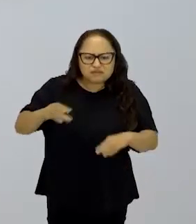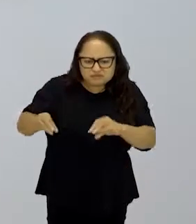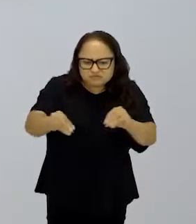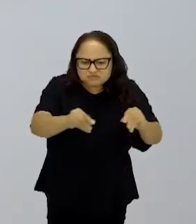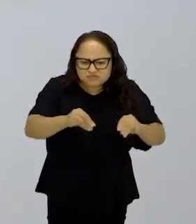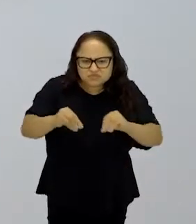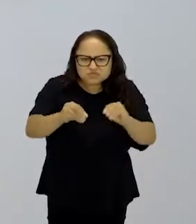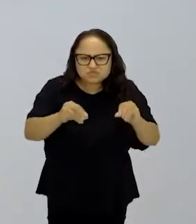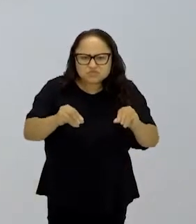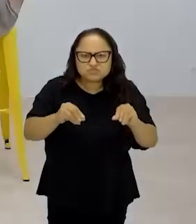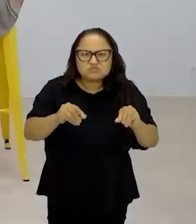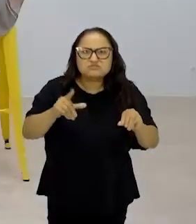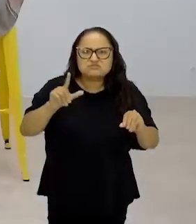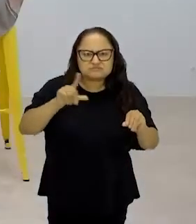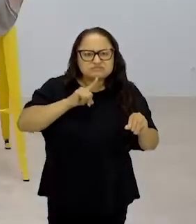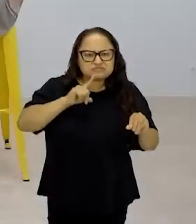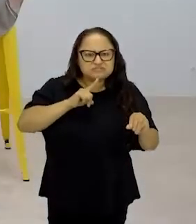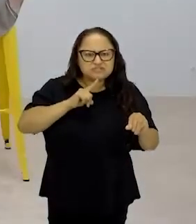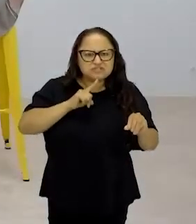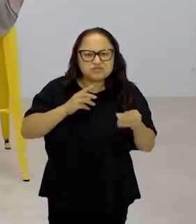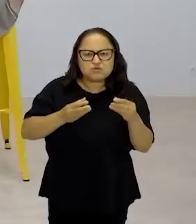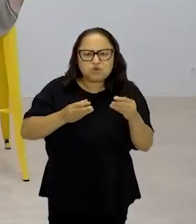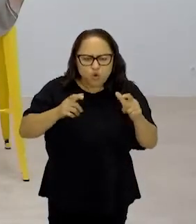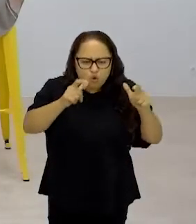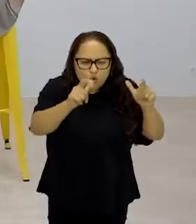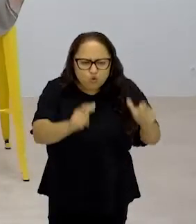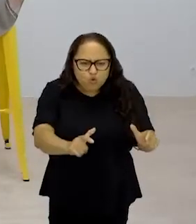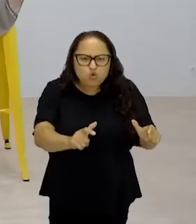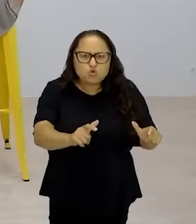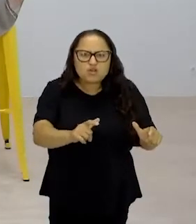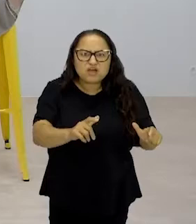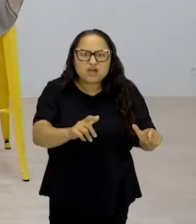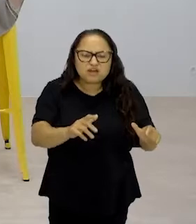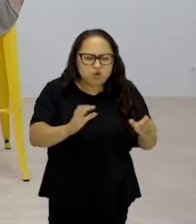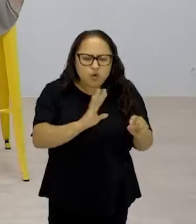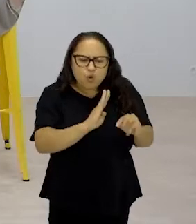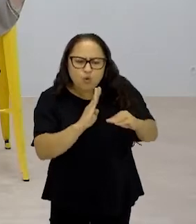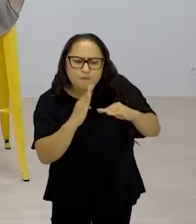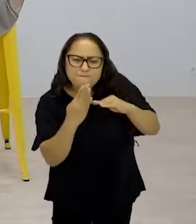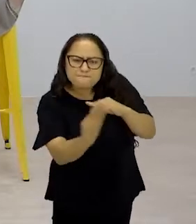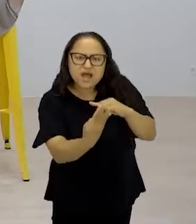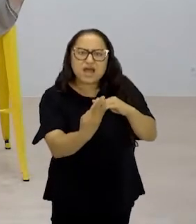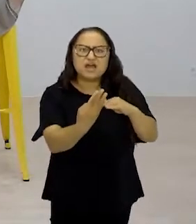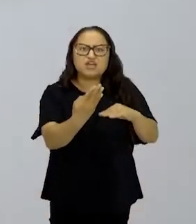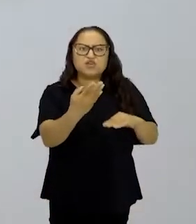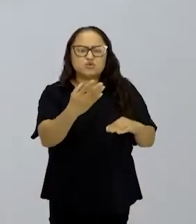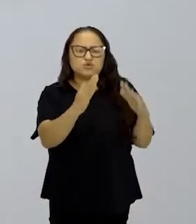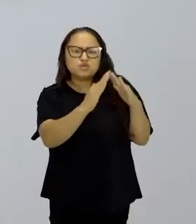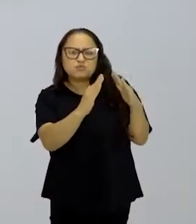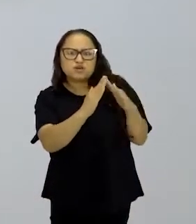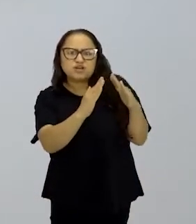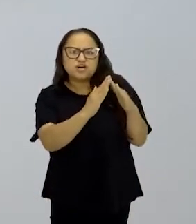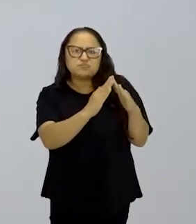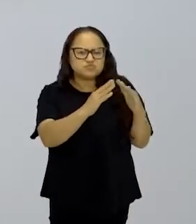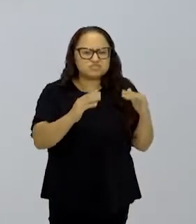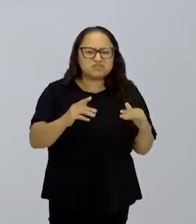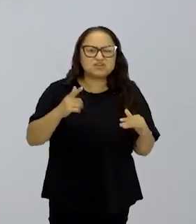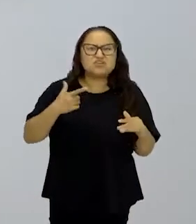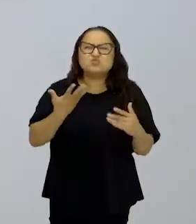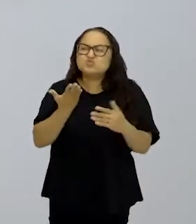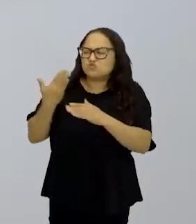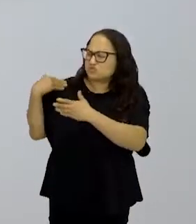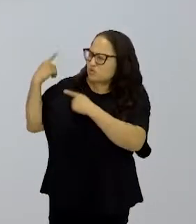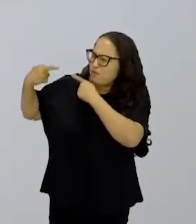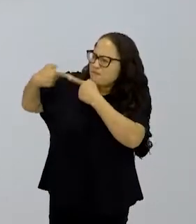nós discutimos, esse território, o lugar que nós estamos pisando, o bairro que nós moramos, a nossa casa, a nossa